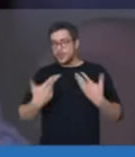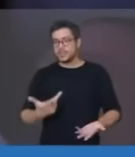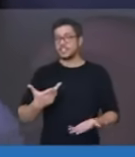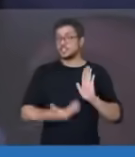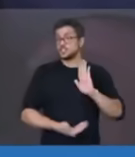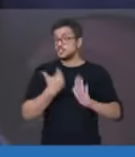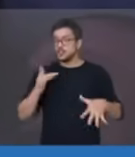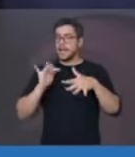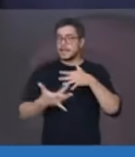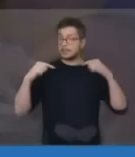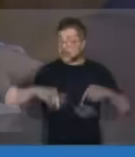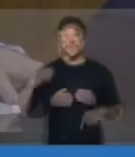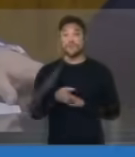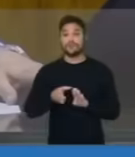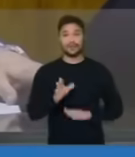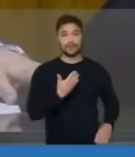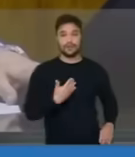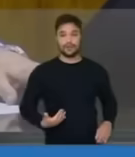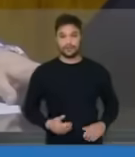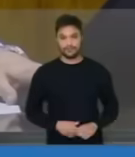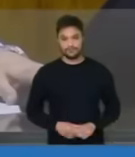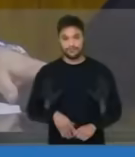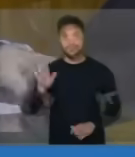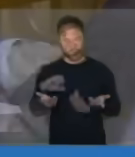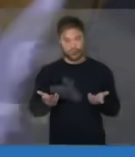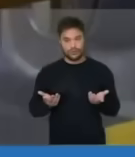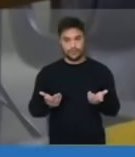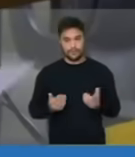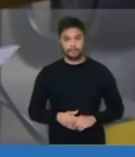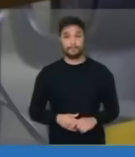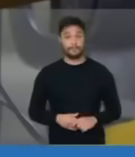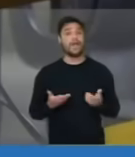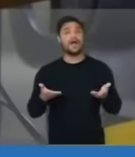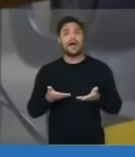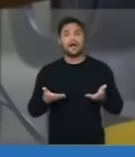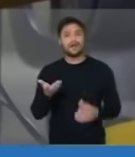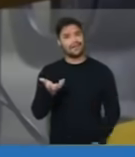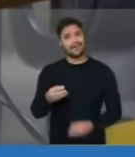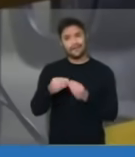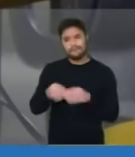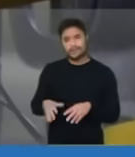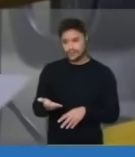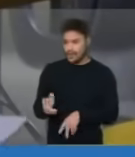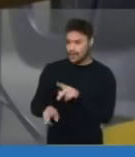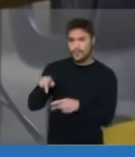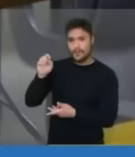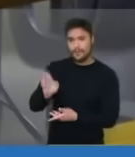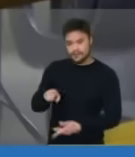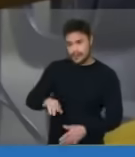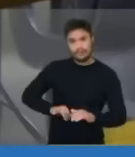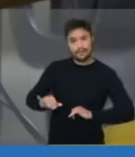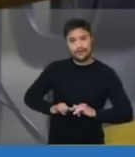redes sociais do mundo aqui no Brasil. Obstrução. Ok, deputado. E agora, querer prejudicar o povo brasileiro que está sofrendo